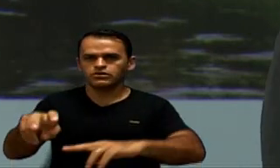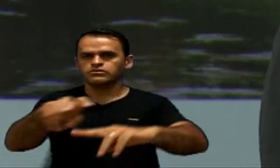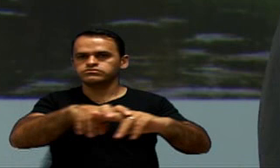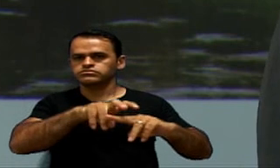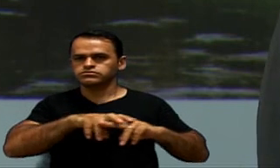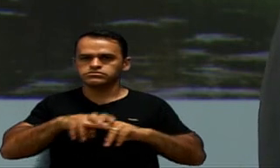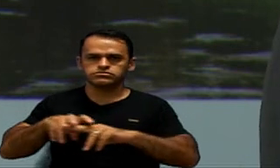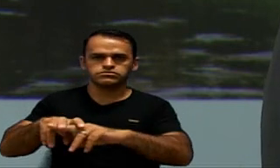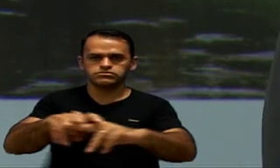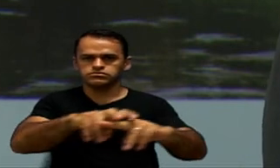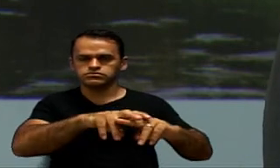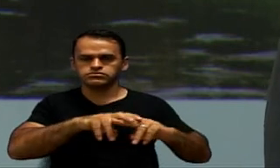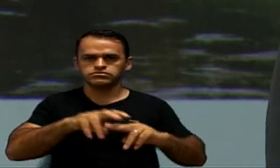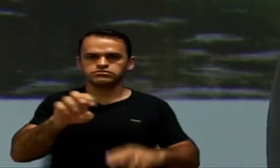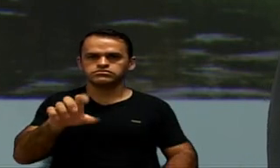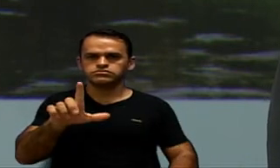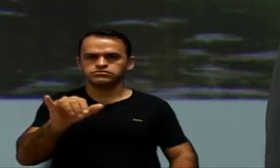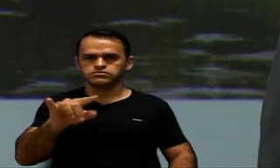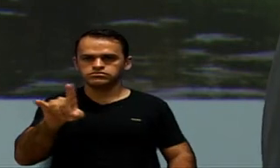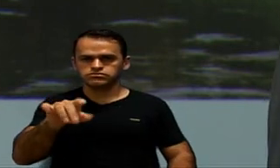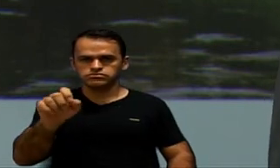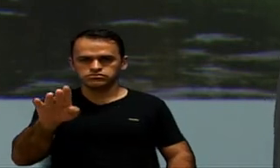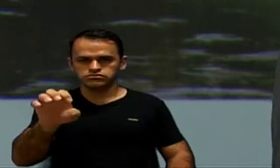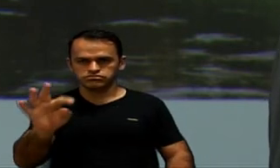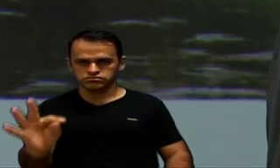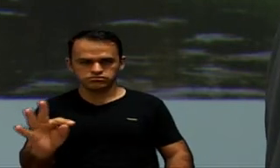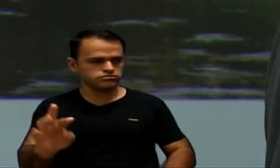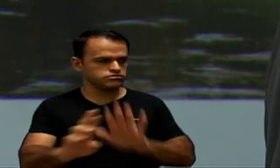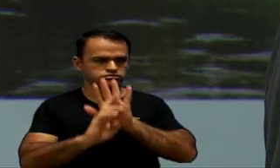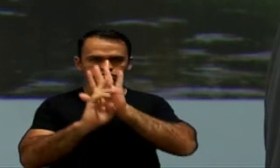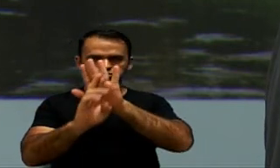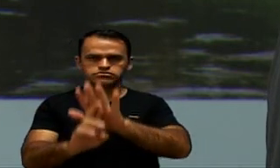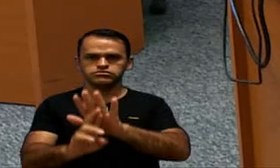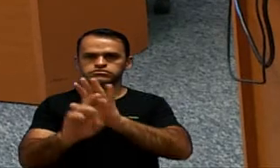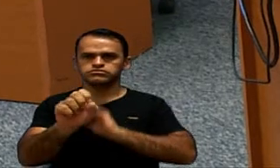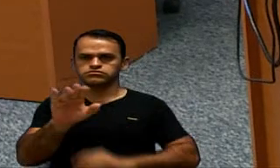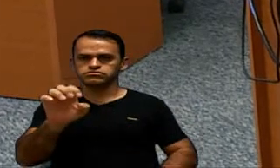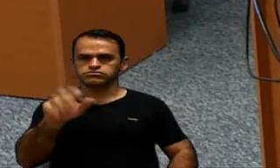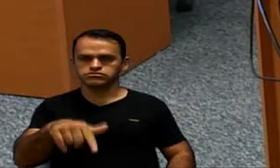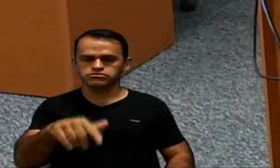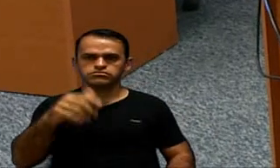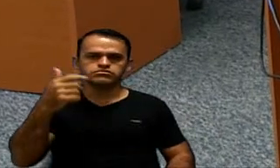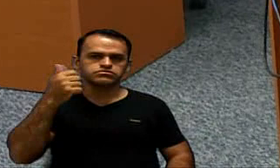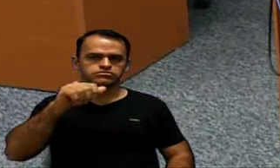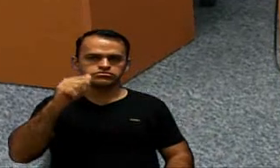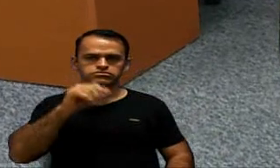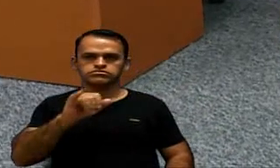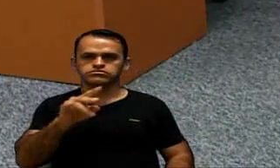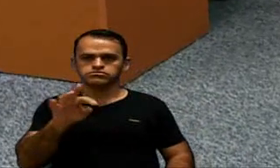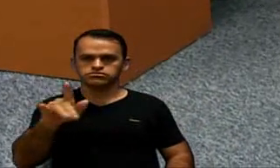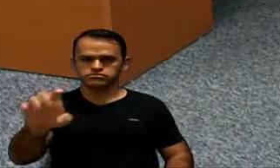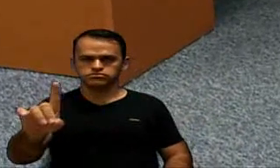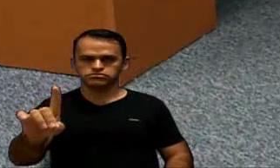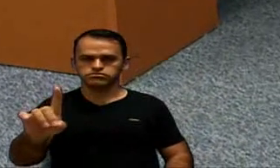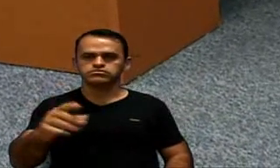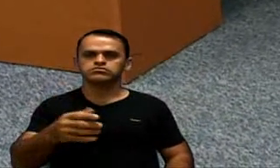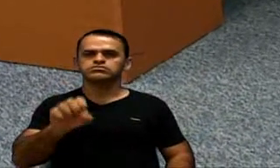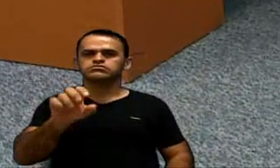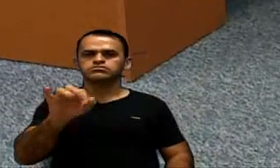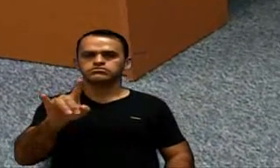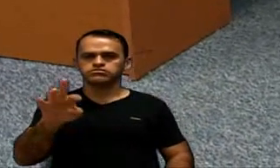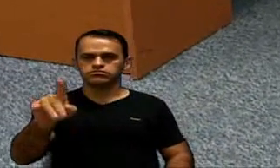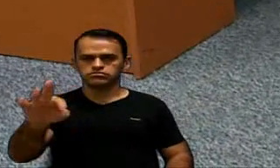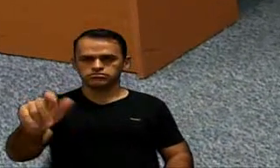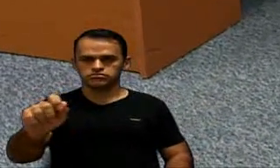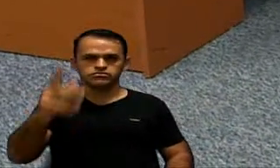é ocupada pela senhora Elizabeth Silva, representando o Sim Mulher, a Ingrid Fonseca, também do Sim Mulher, e a Silvana Brianese,